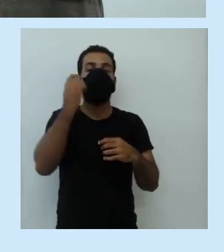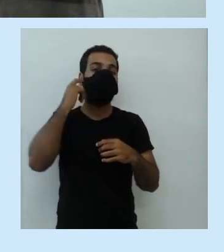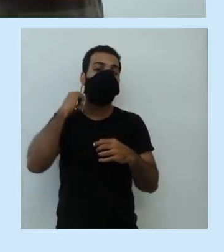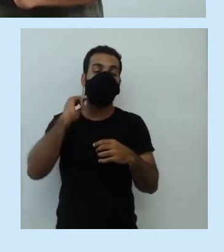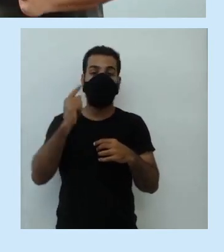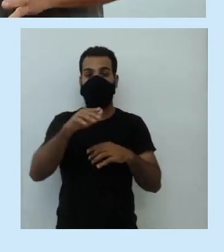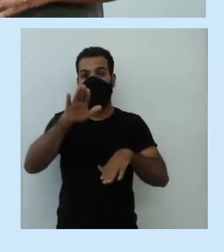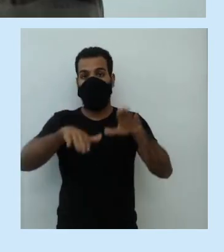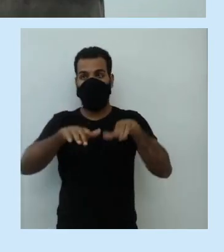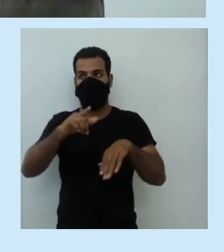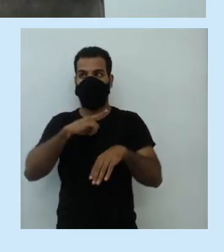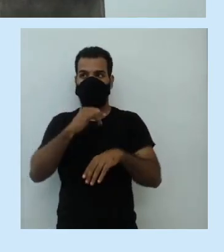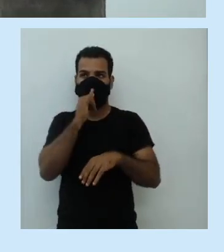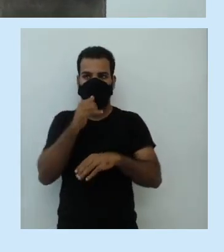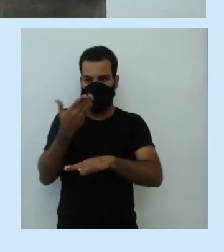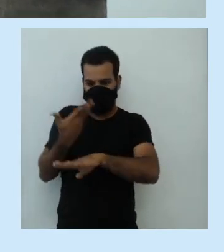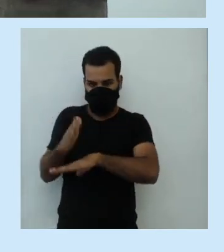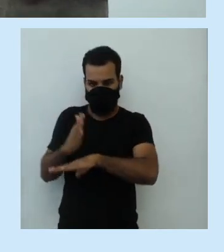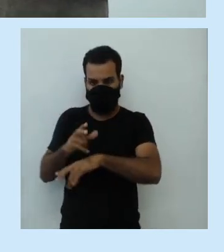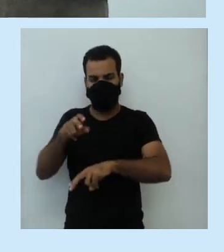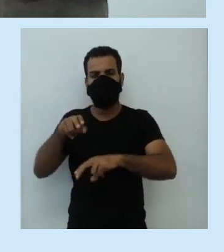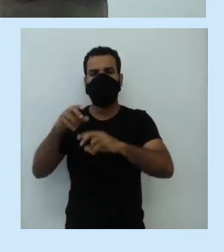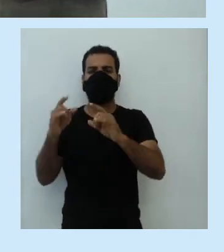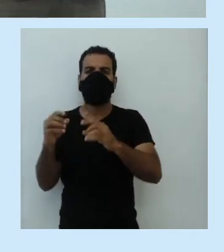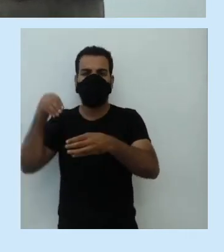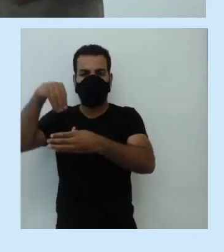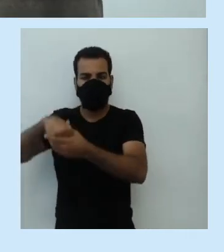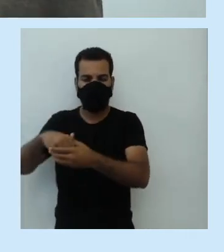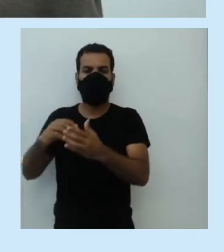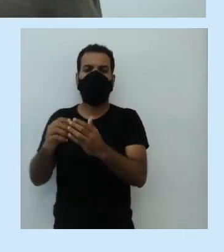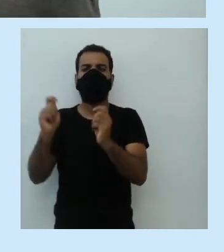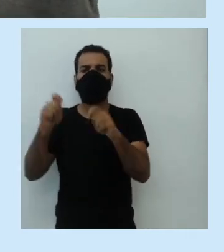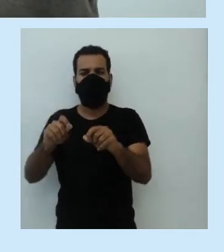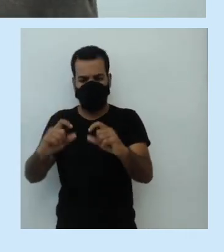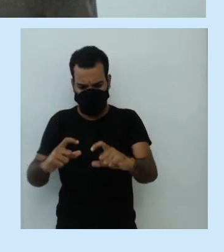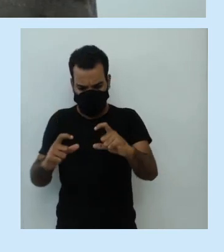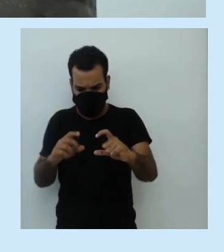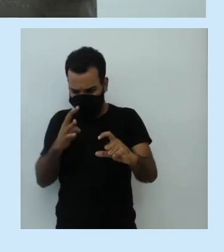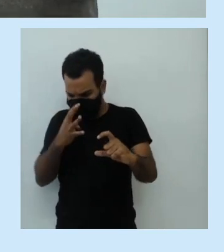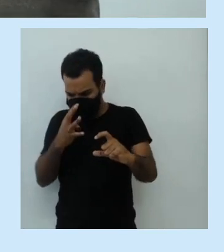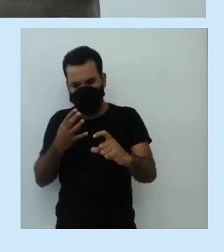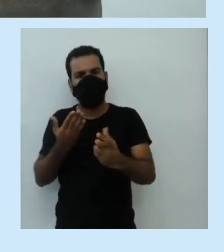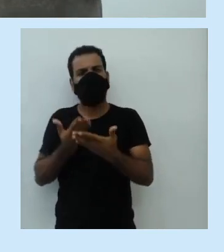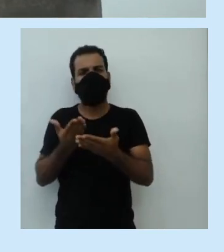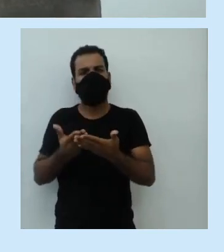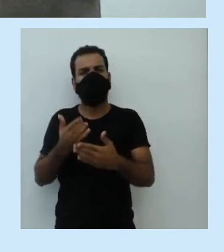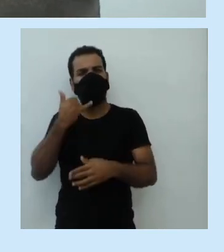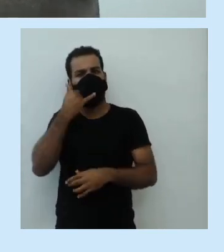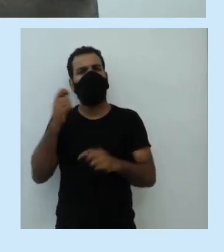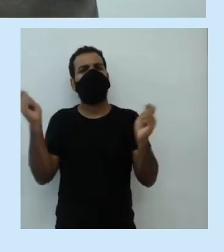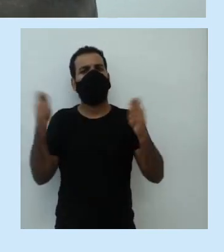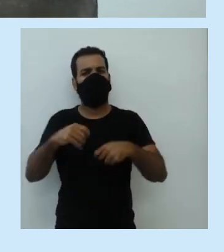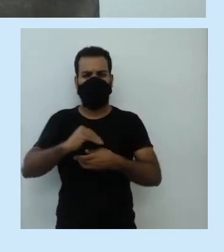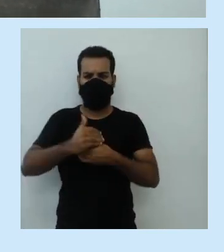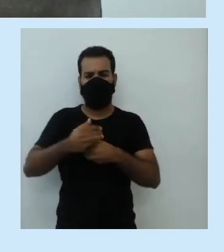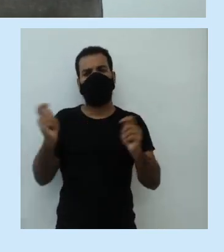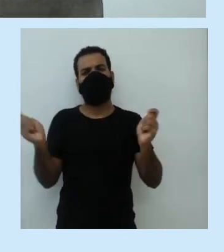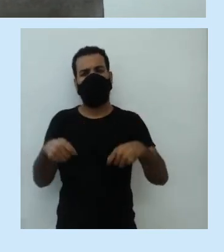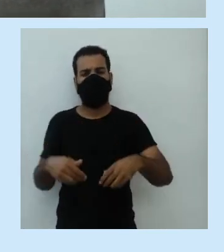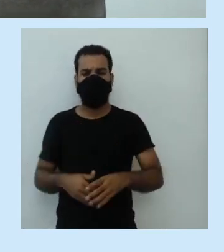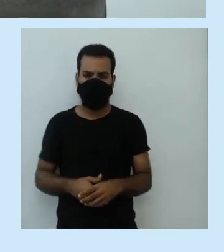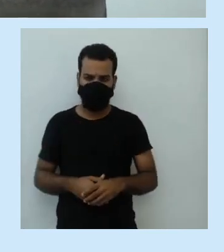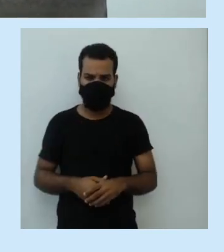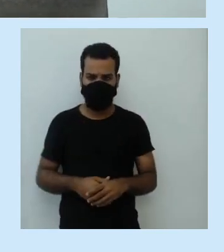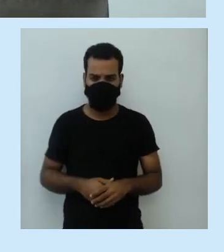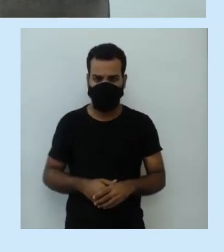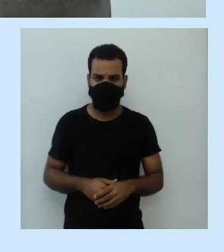fica concentrado, né, no clube, mas você pode estudar pelo seu celular, pelo seu computador. Não